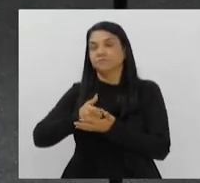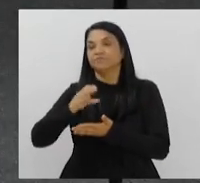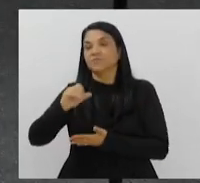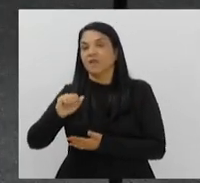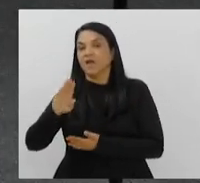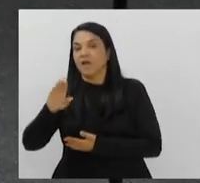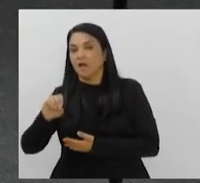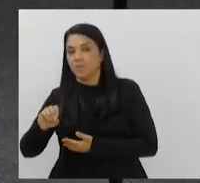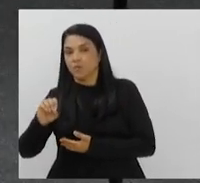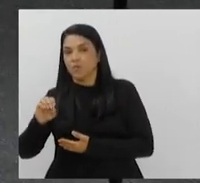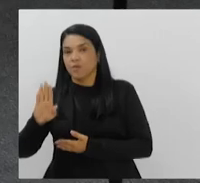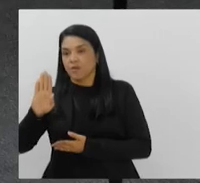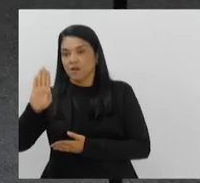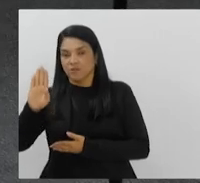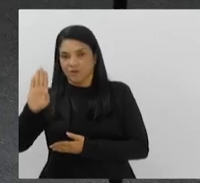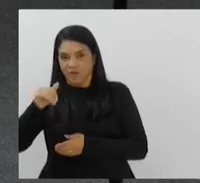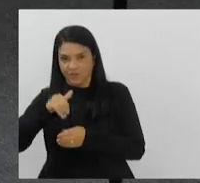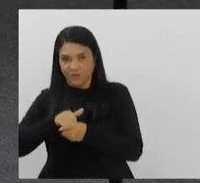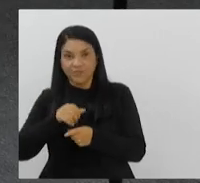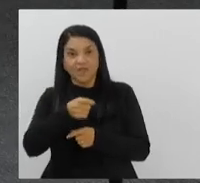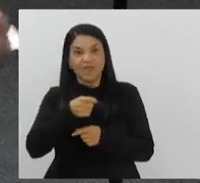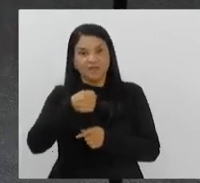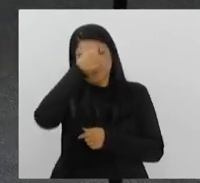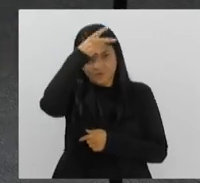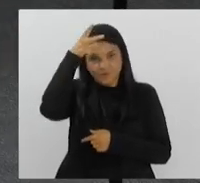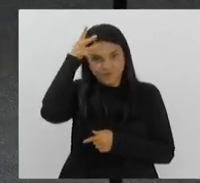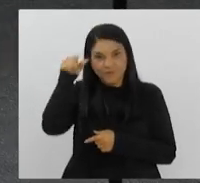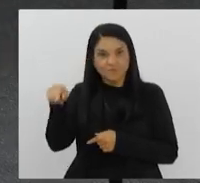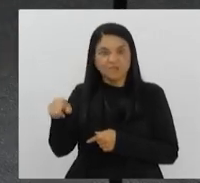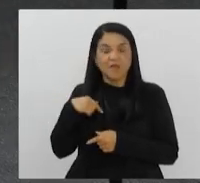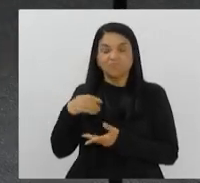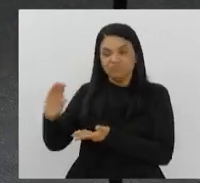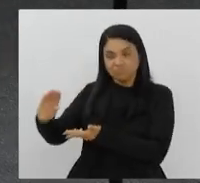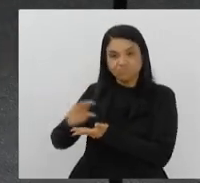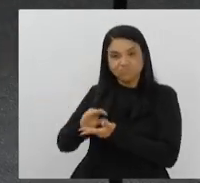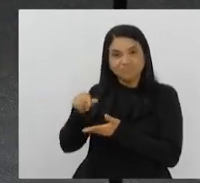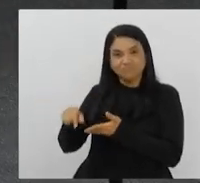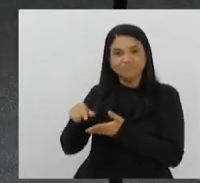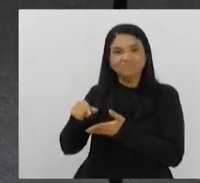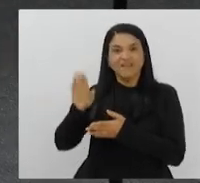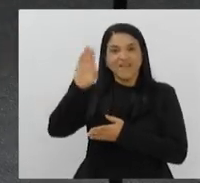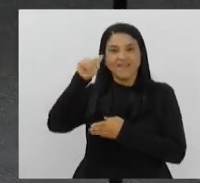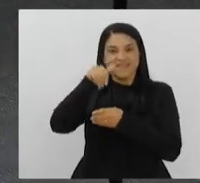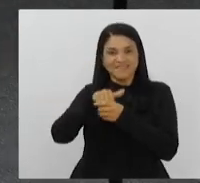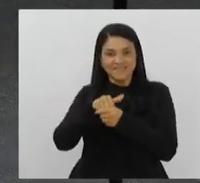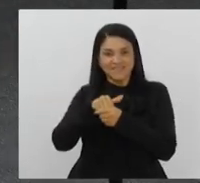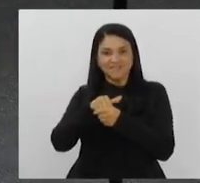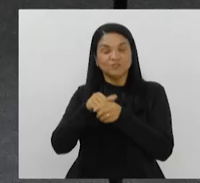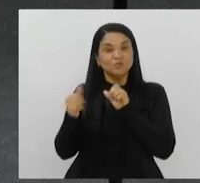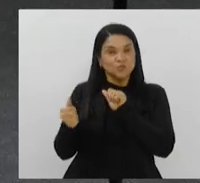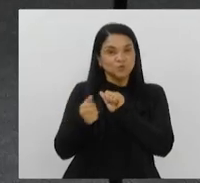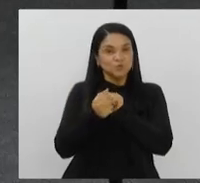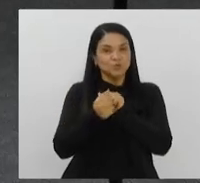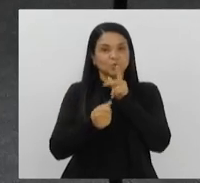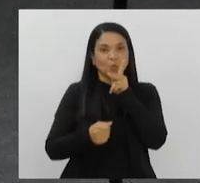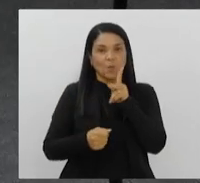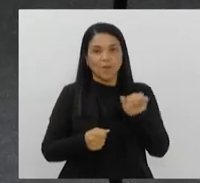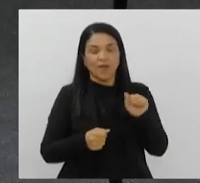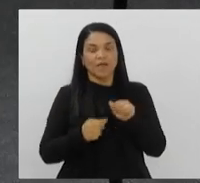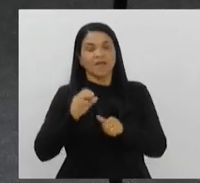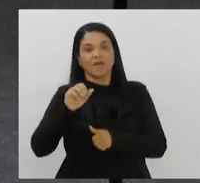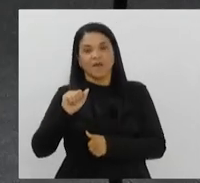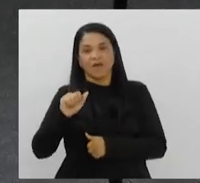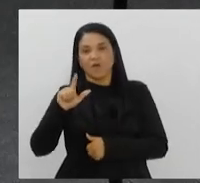ex-prefeitos da região, bancar a sua eleição com dinheiro público. Foi isso que o Murilo fez junto com seu pai, o prefeito